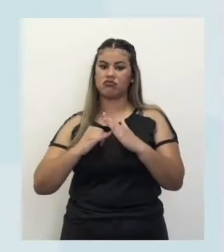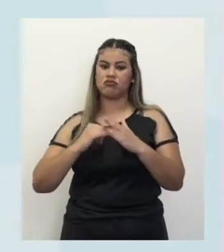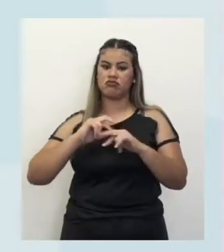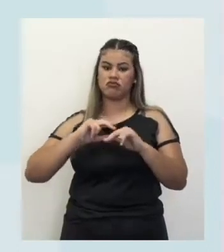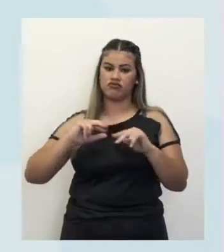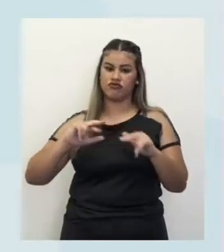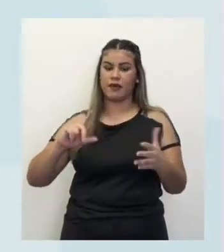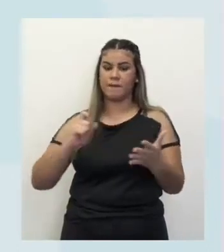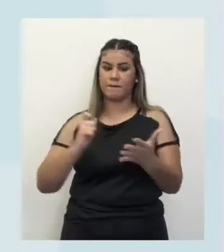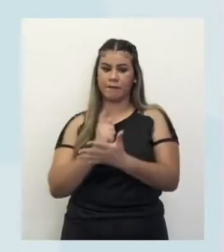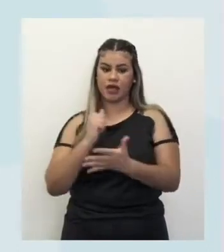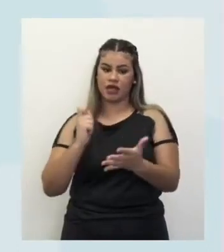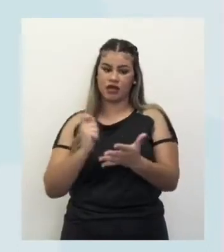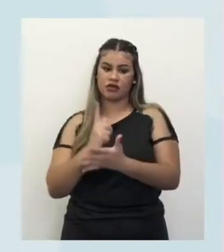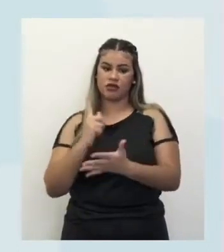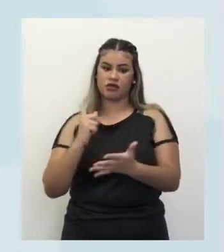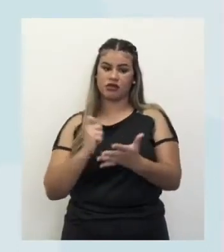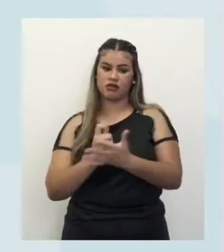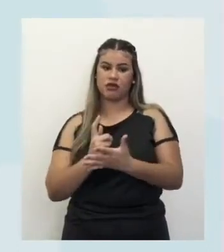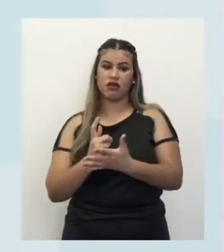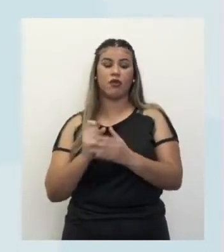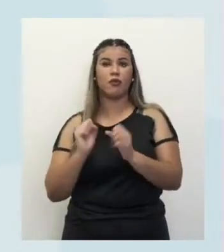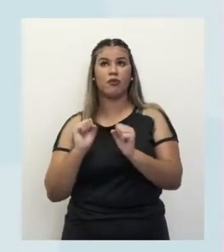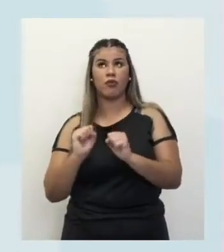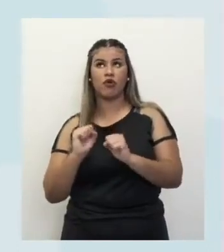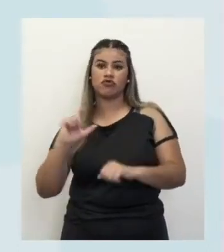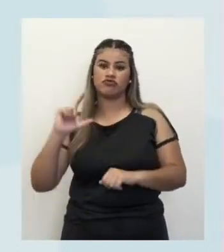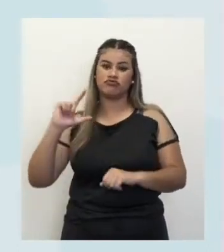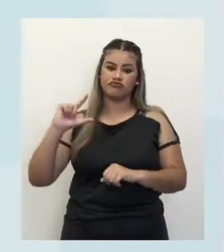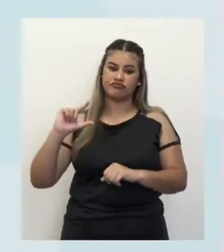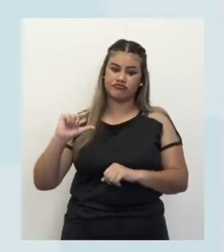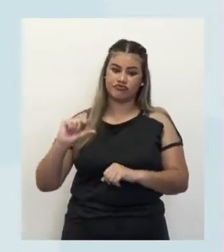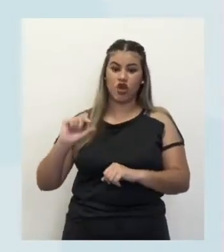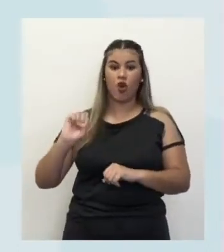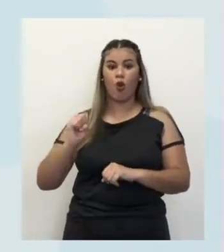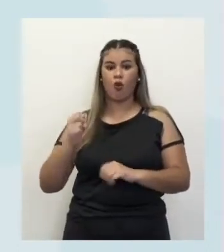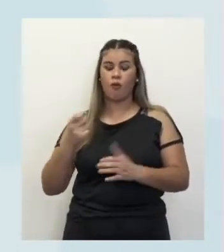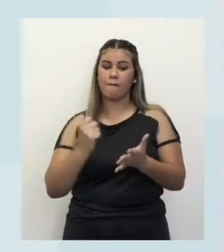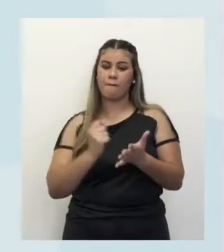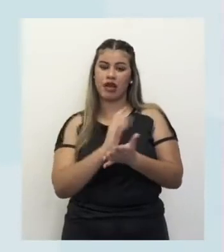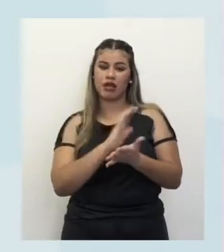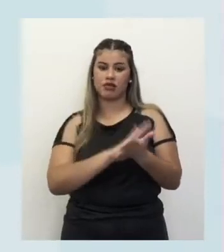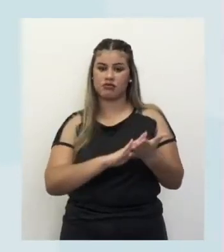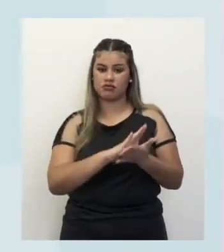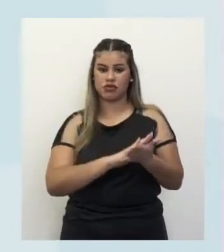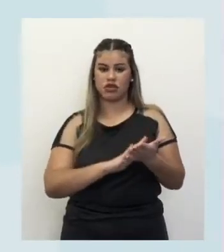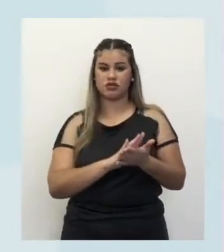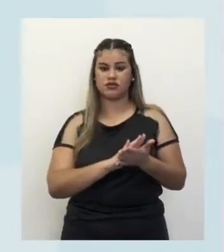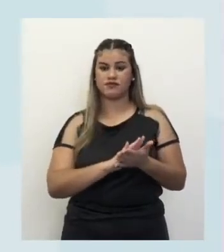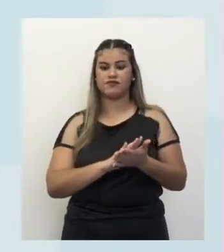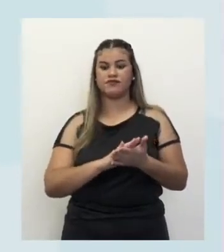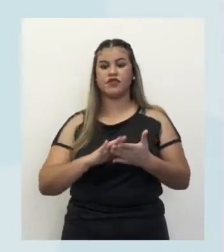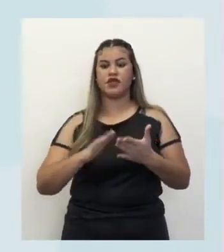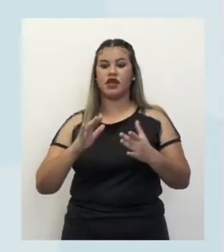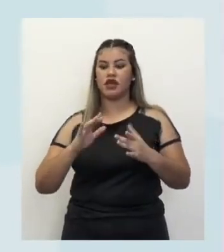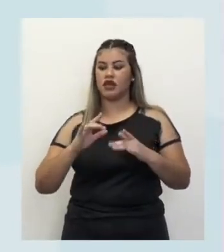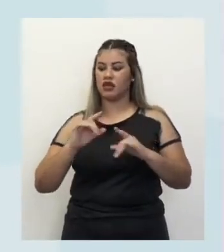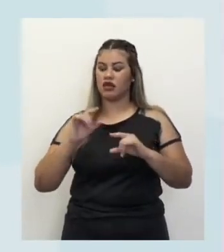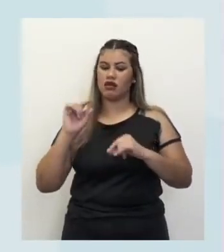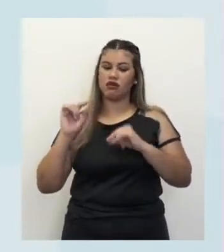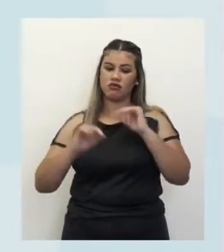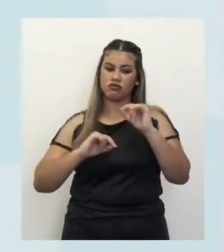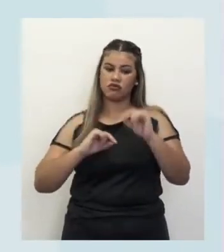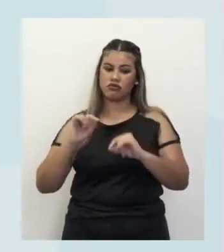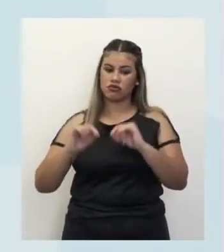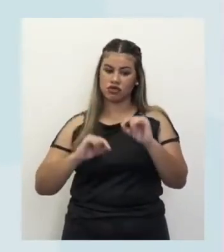falando de, por exemplo, isenção ou redução de impostos. Então, muitas vezes uma cidade ou uma região